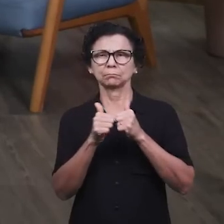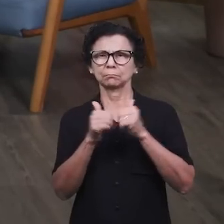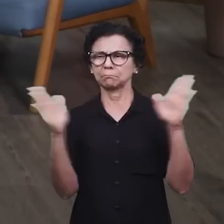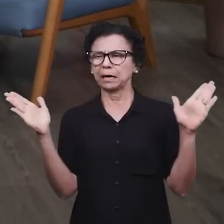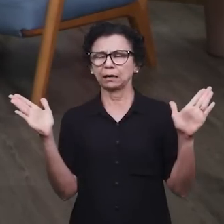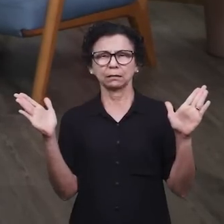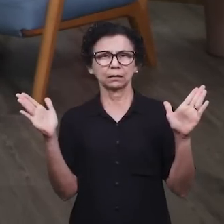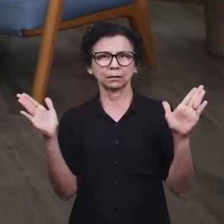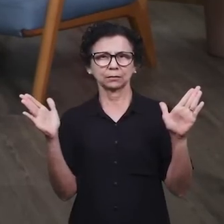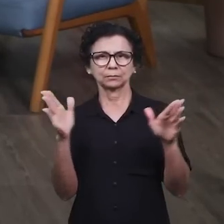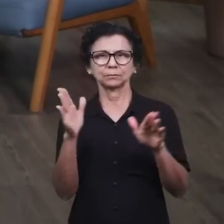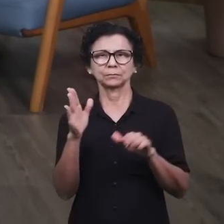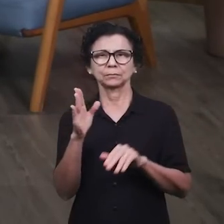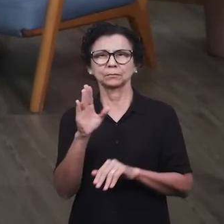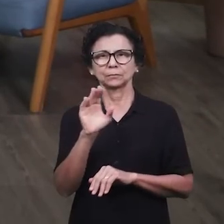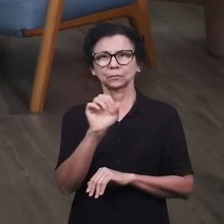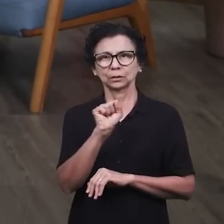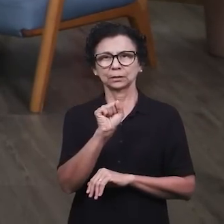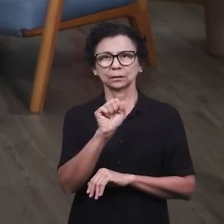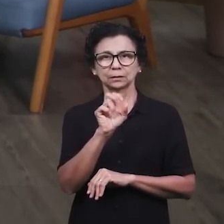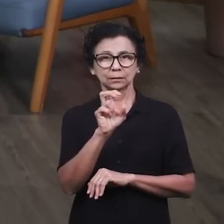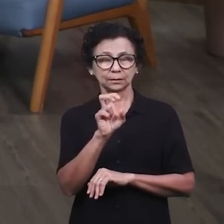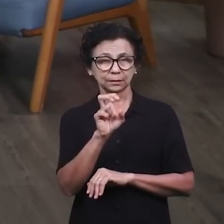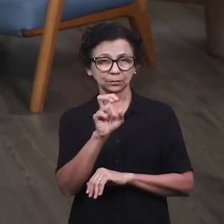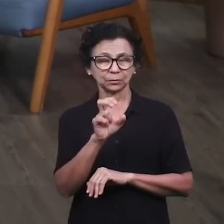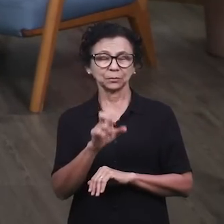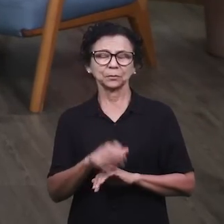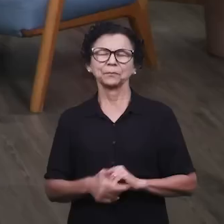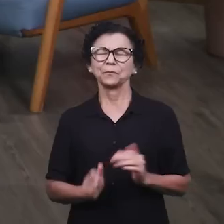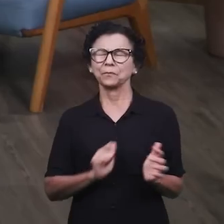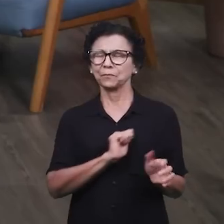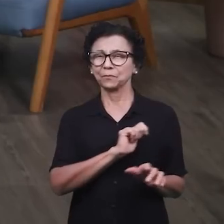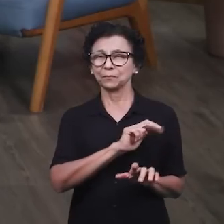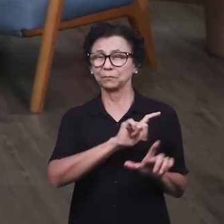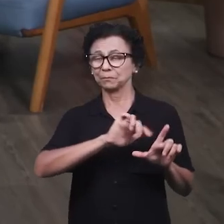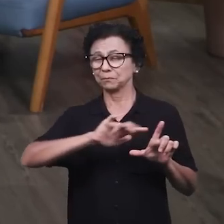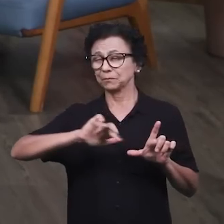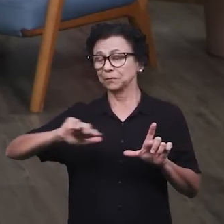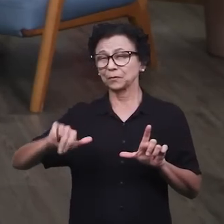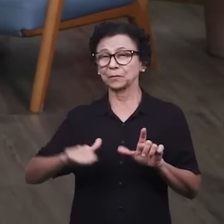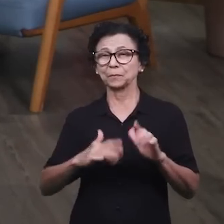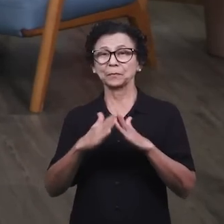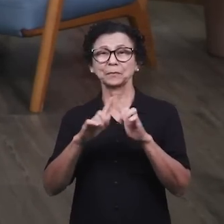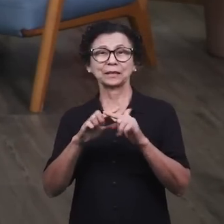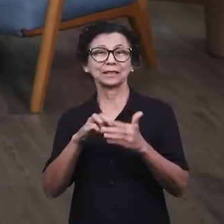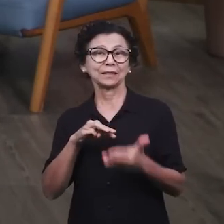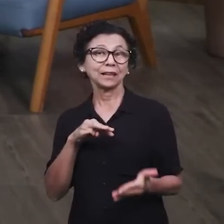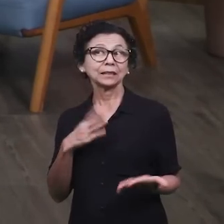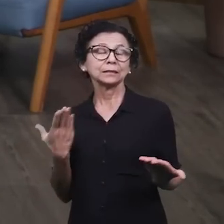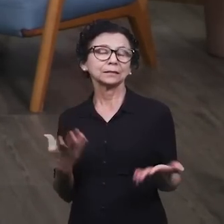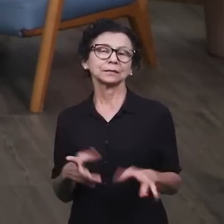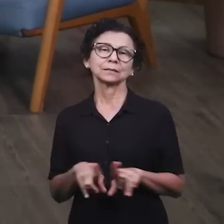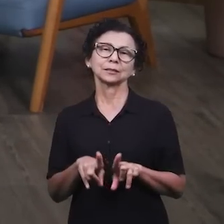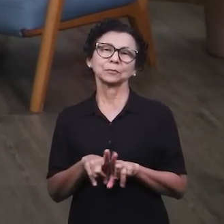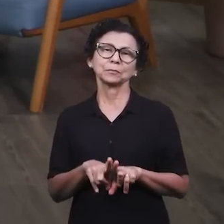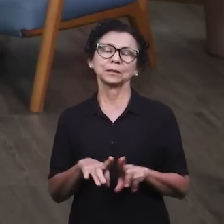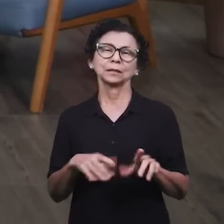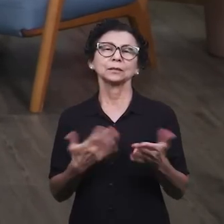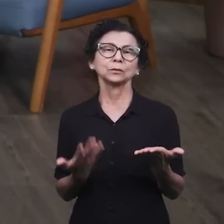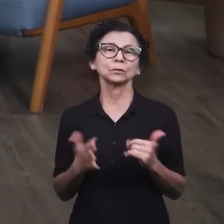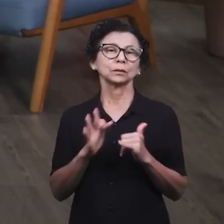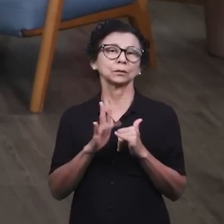TV RO, da Embratel, né, aberto, livre, via satélite. Nós estamos no canal Sky Livre,